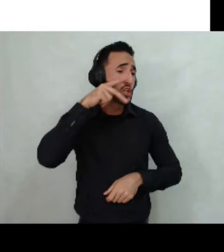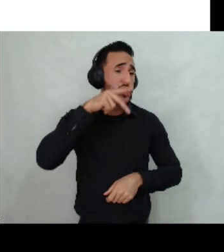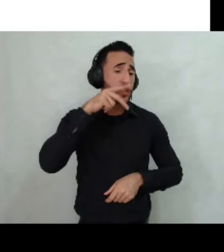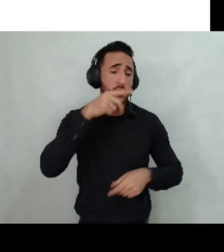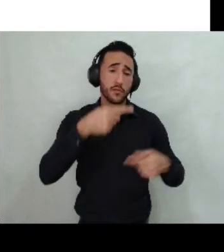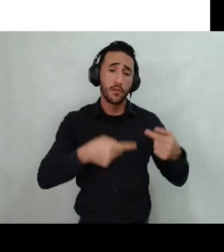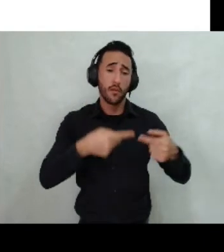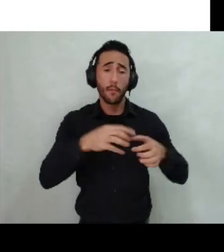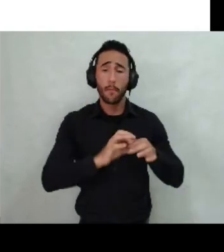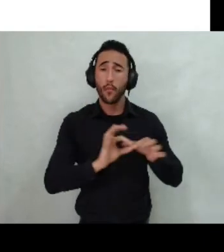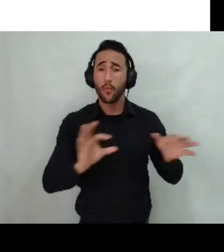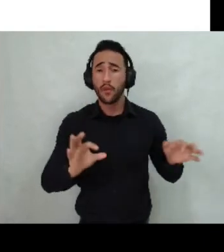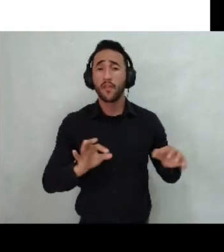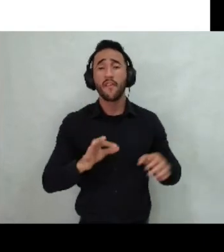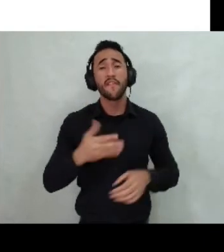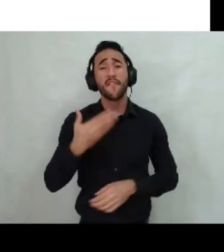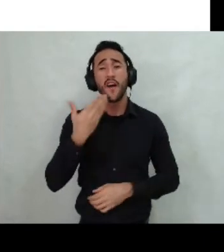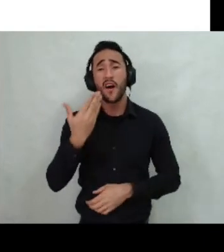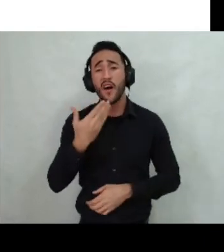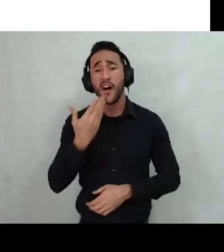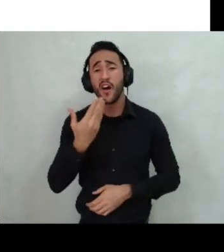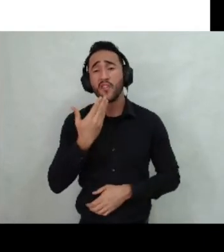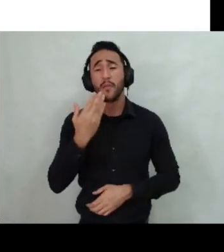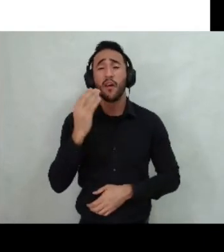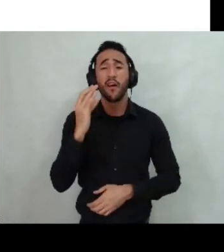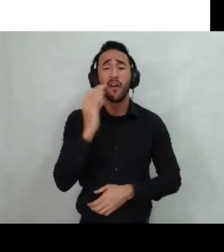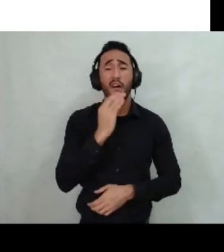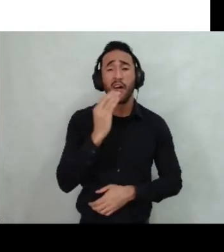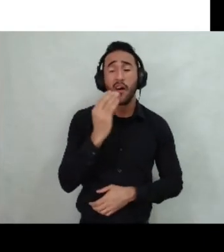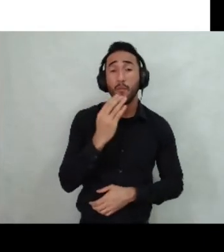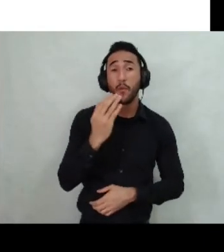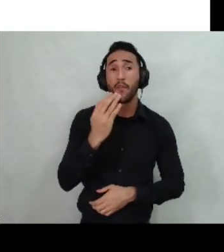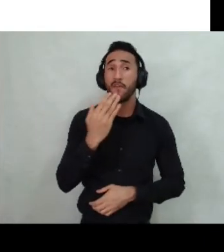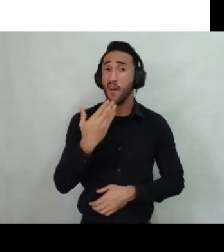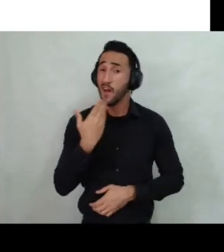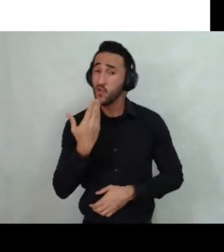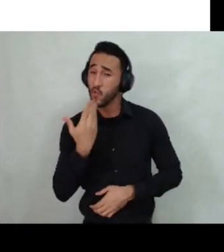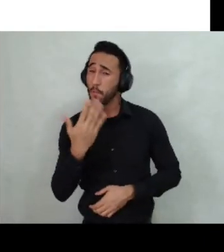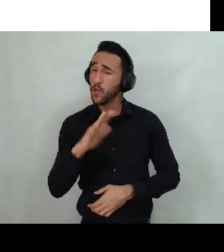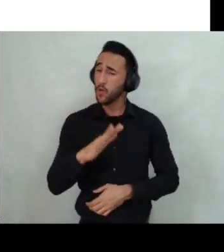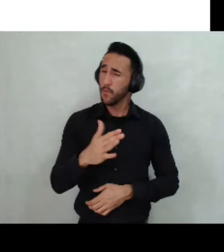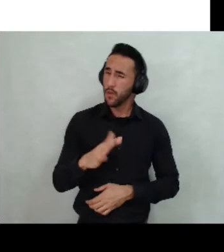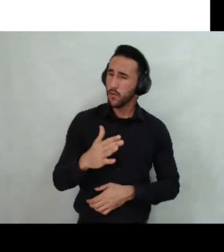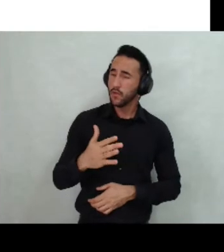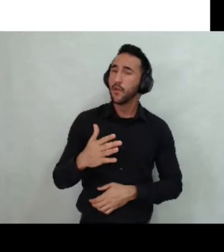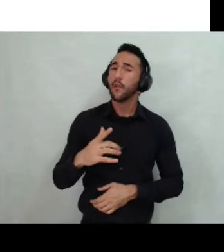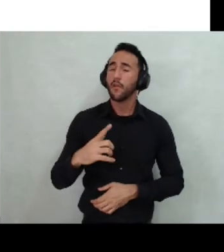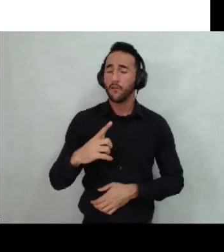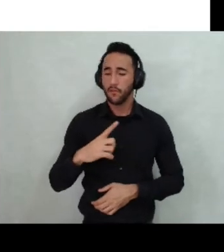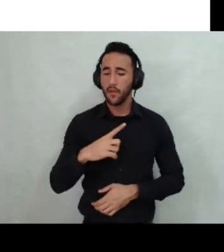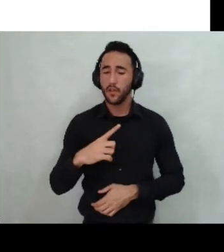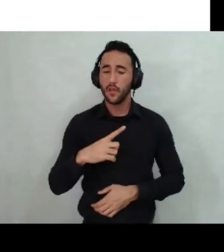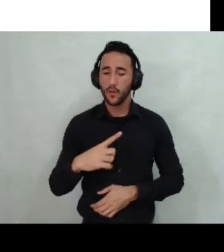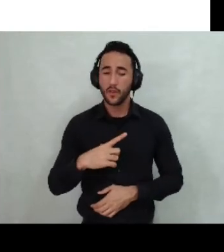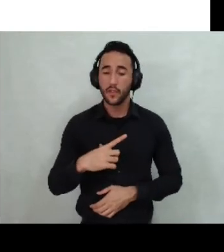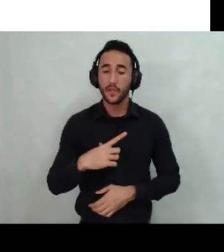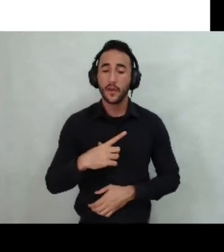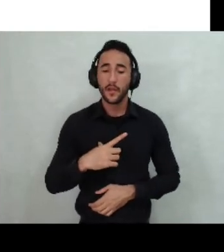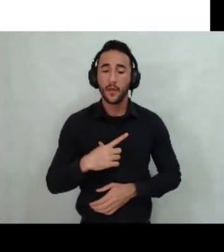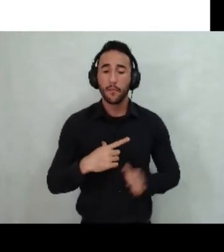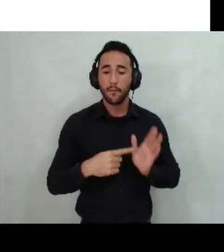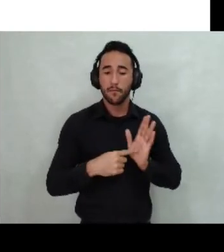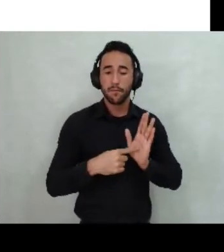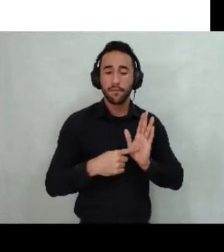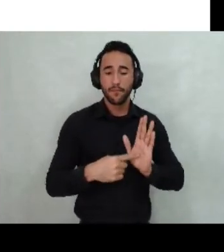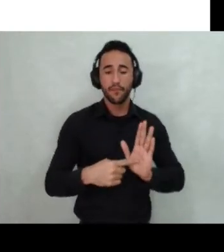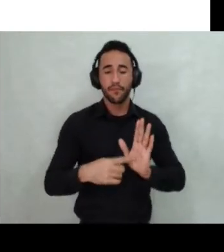e fáceis do ponto de vista logístico, fácil mais ou menos, né? Tem um alto potencial descritivo e por isso que eles são muito importantes para o planejamento e